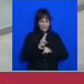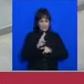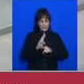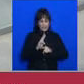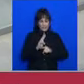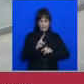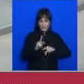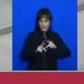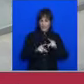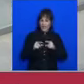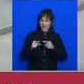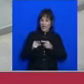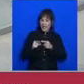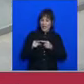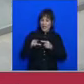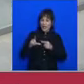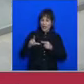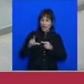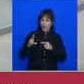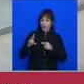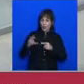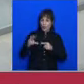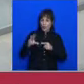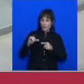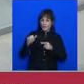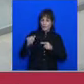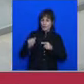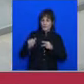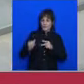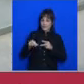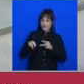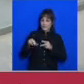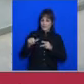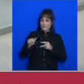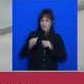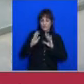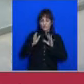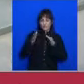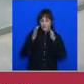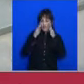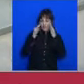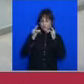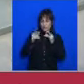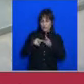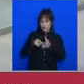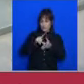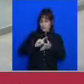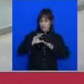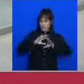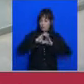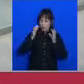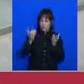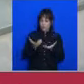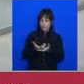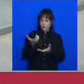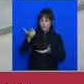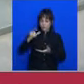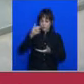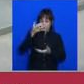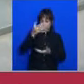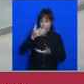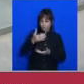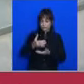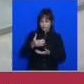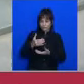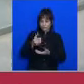auditoras populares, a Lúcia e a Ana. Lembrando que, conforme explicamos, o Globo agora será reabastecido. A Beth,